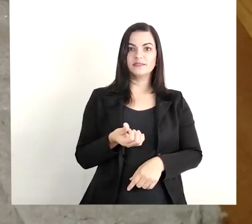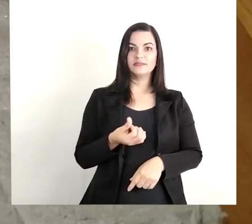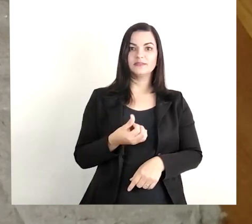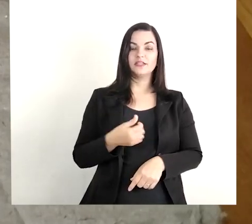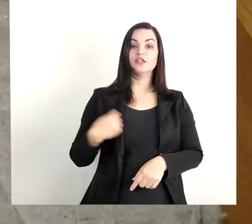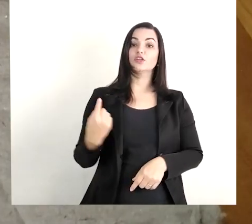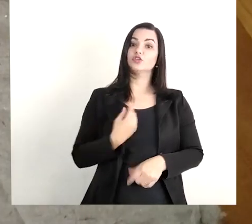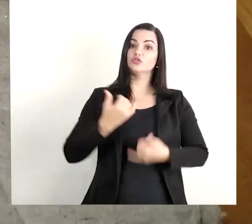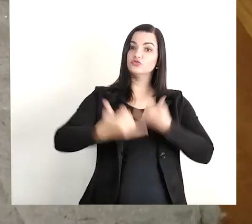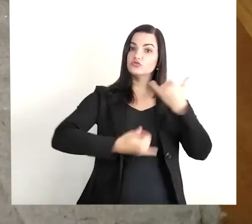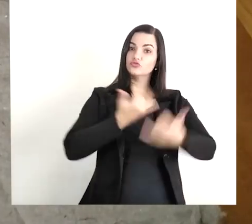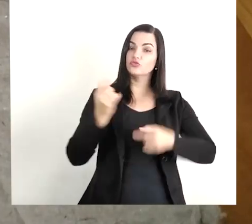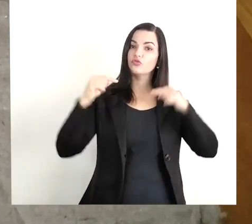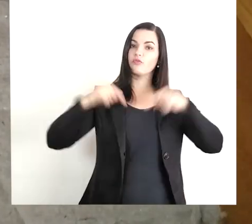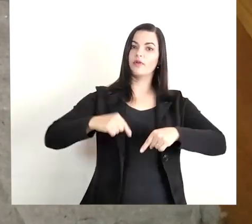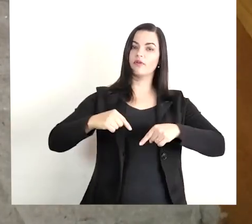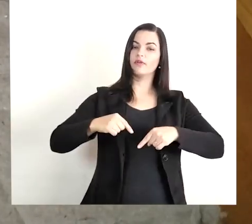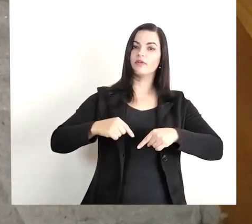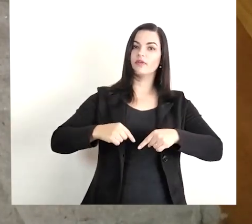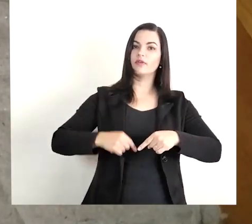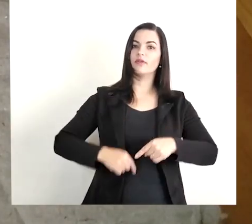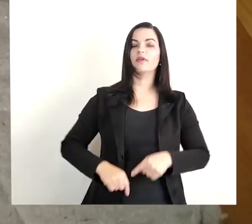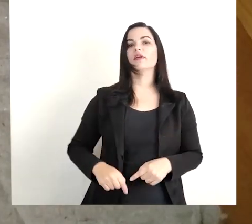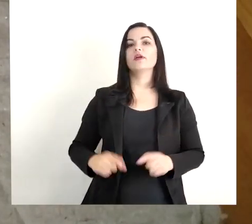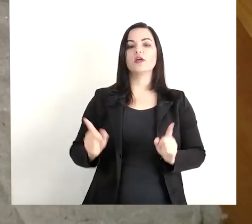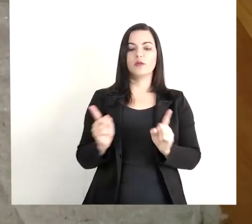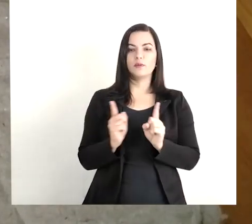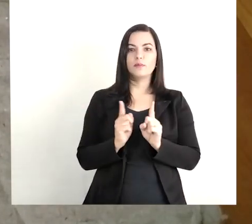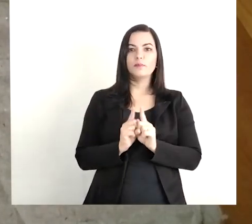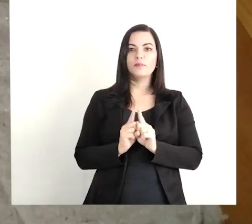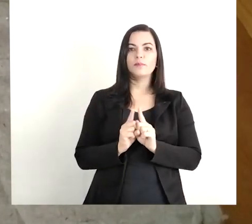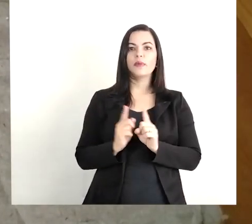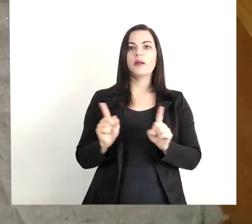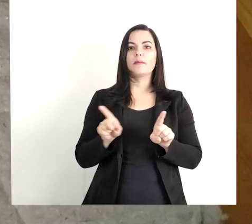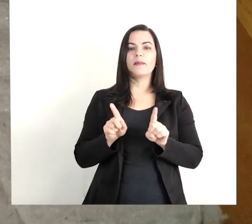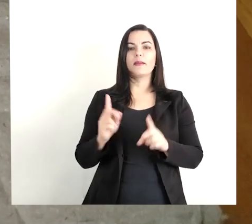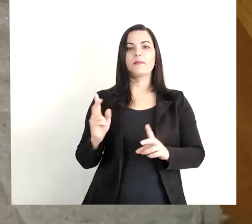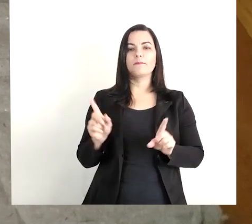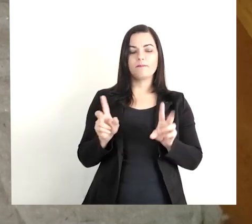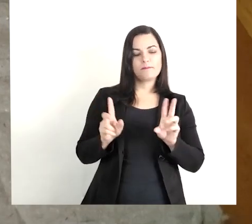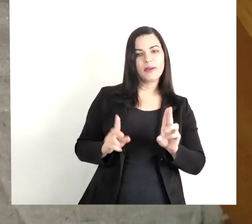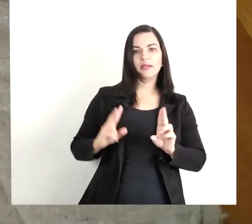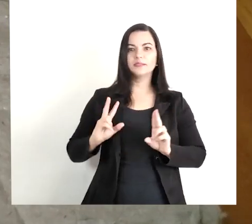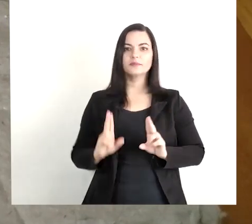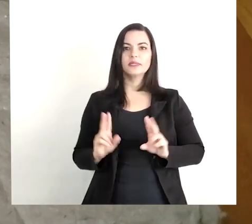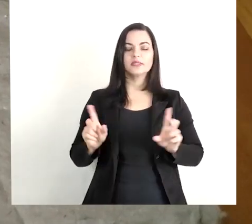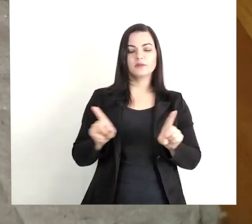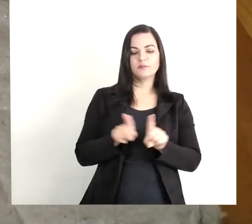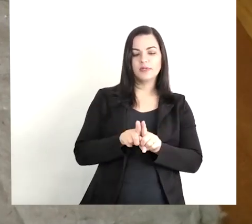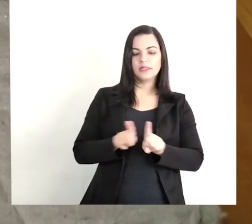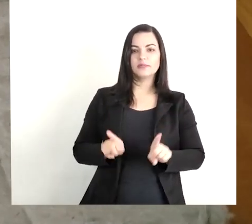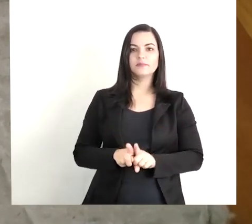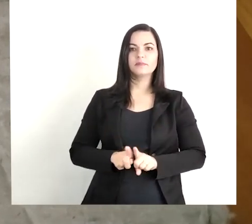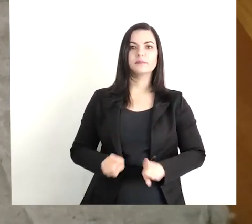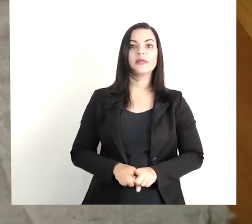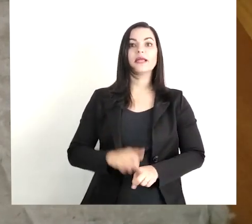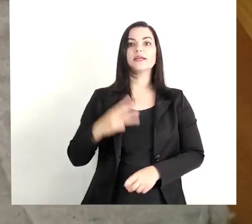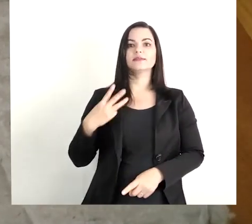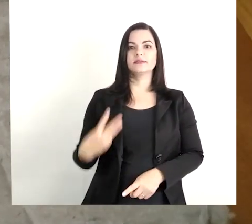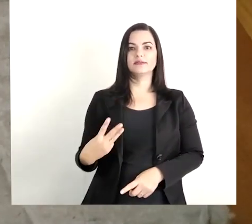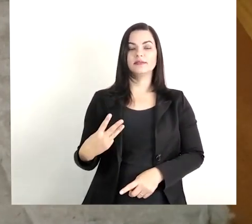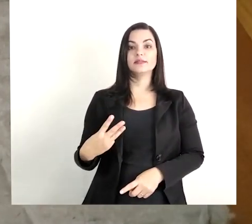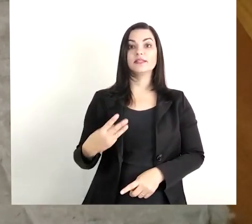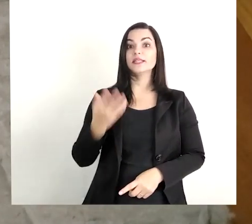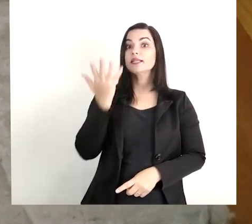pares. Conforme a criança for crescendo e for ficando mais rápida no jogo, a gente